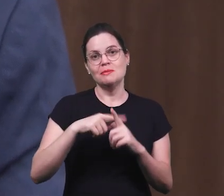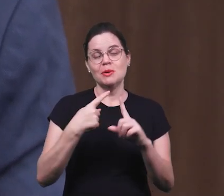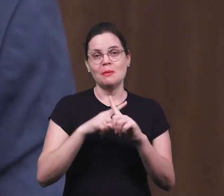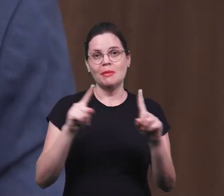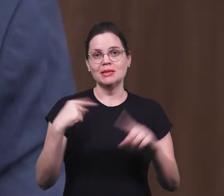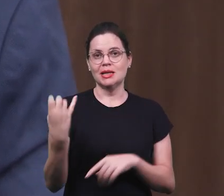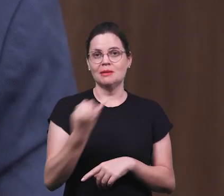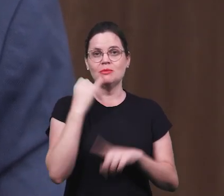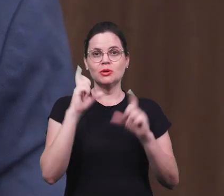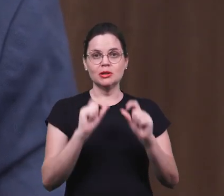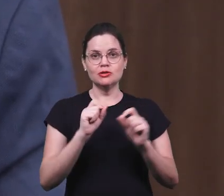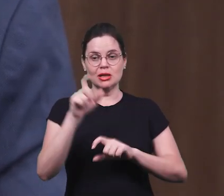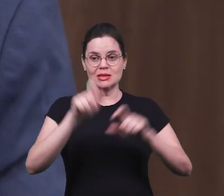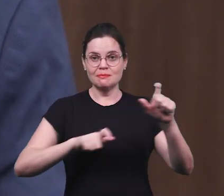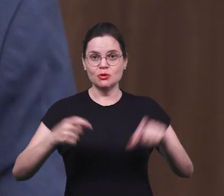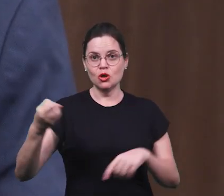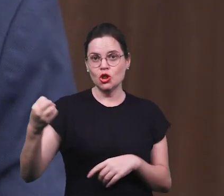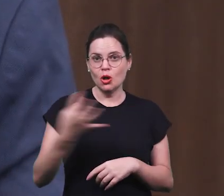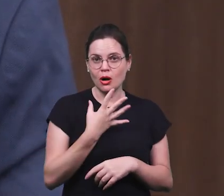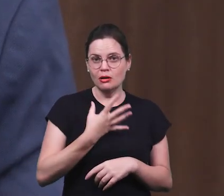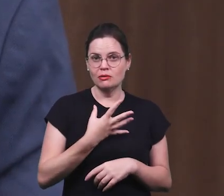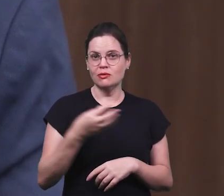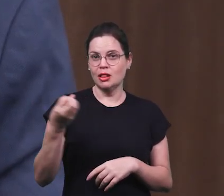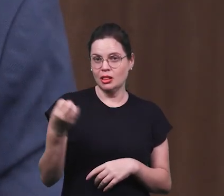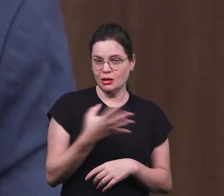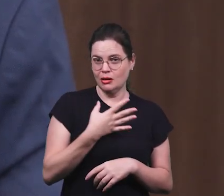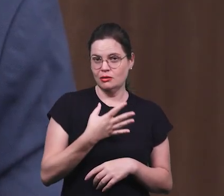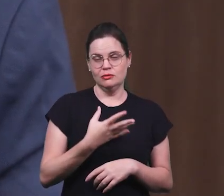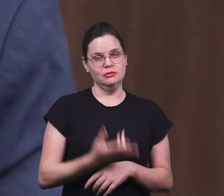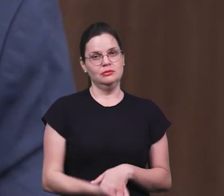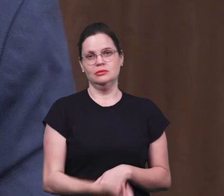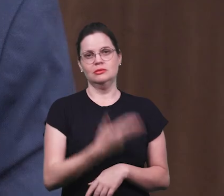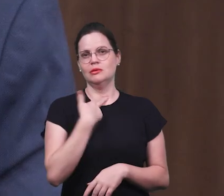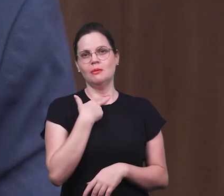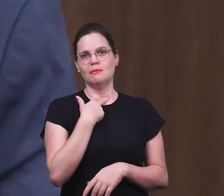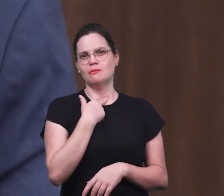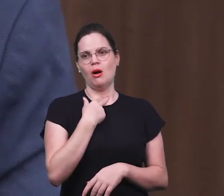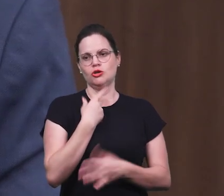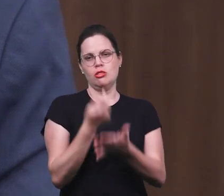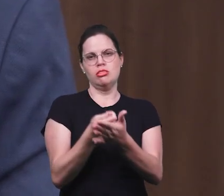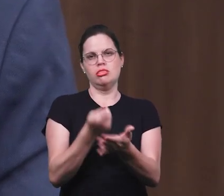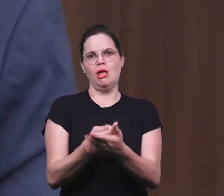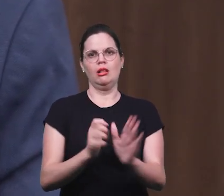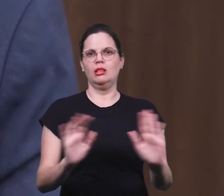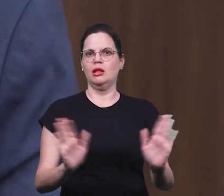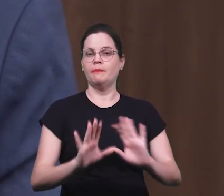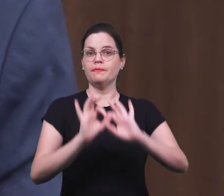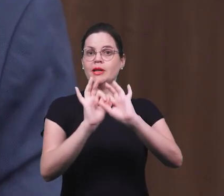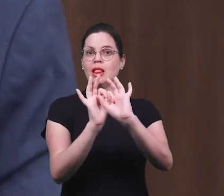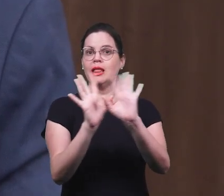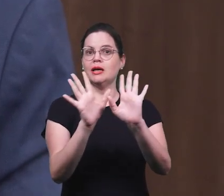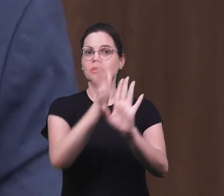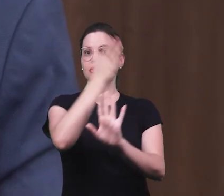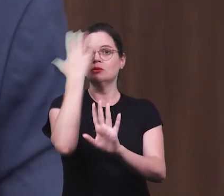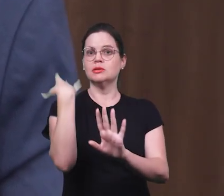estão chegando, aqueles que estão chegando novos, nós não podemos colocar um monte de exigência para eles, não. Deixa o Espírito Santo